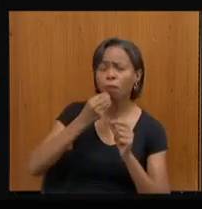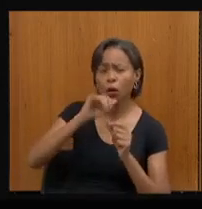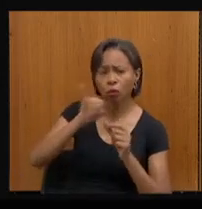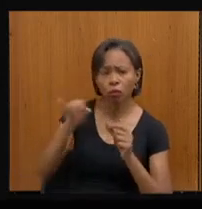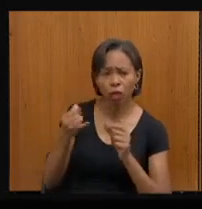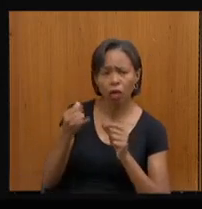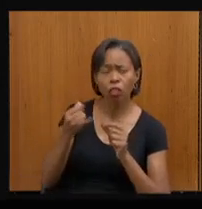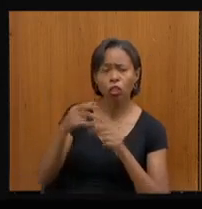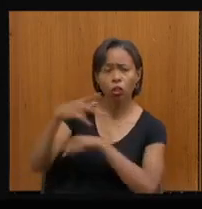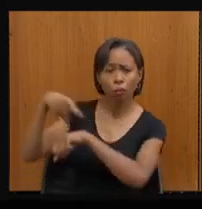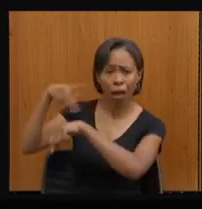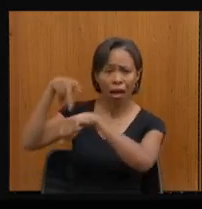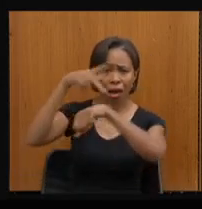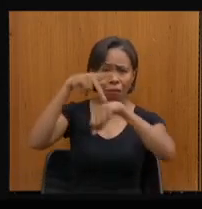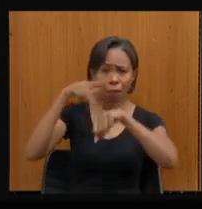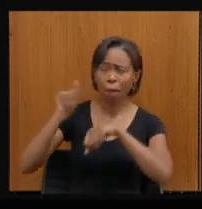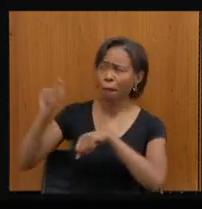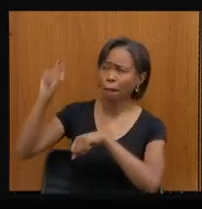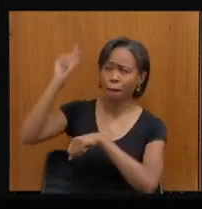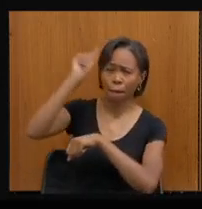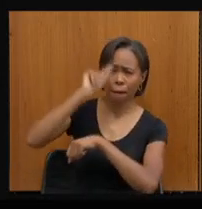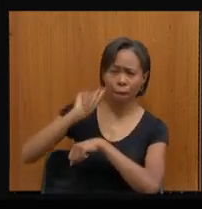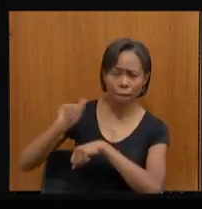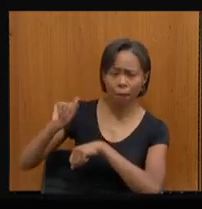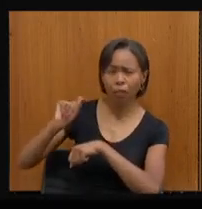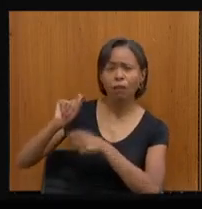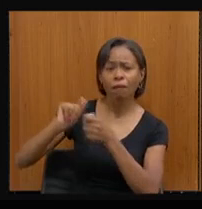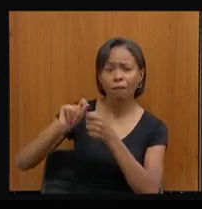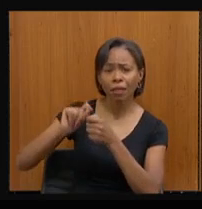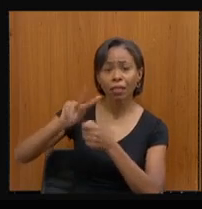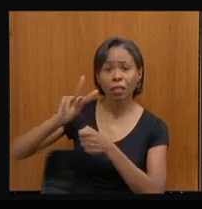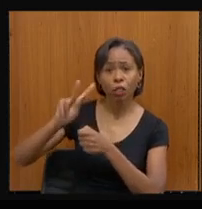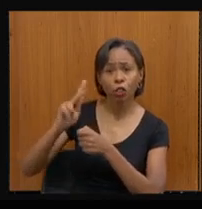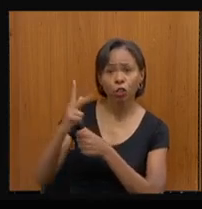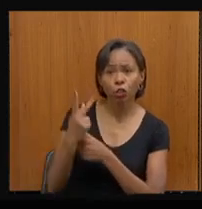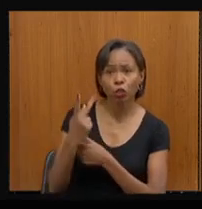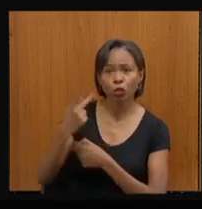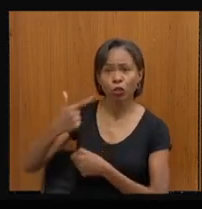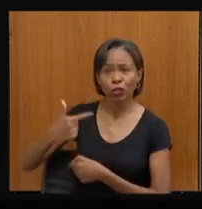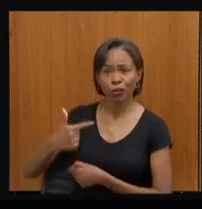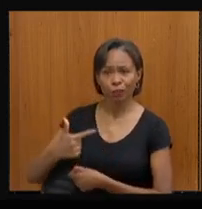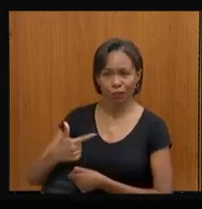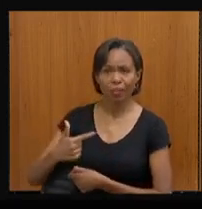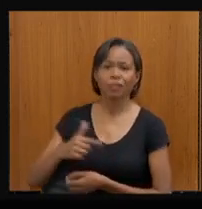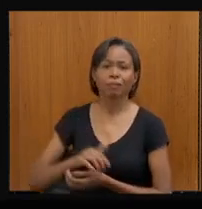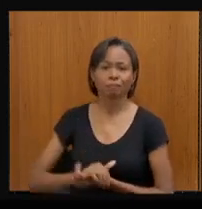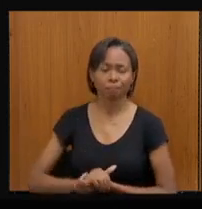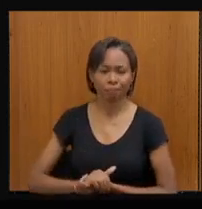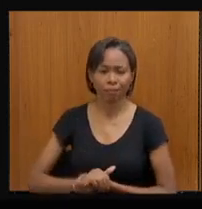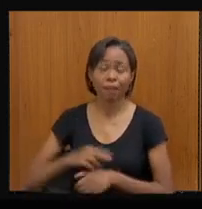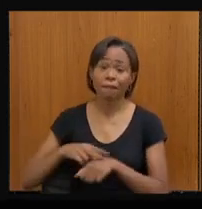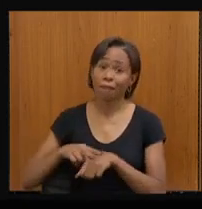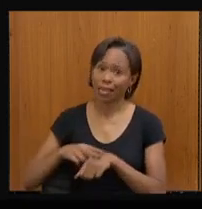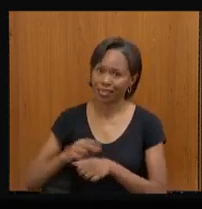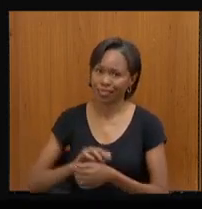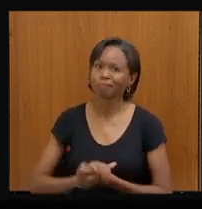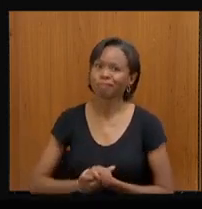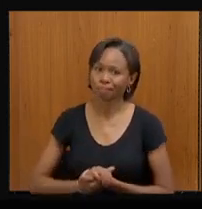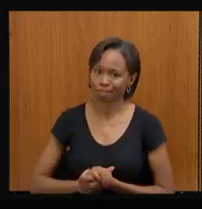país é para produção de dois milho verde e esse é um estudo feito pela Bloomberg